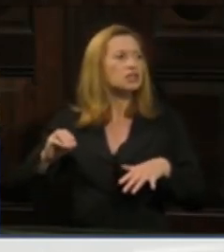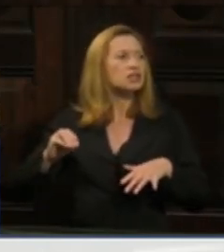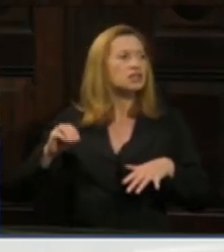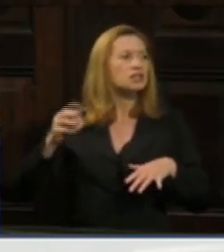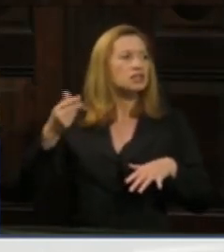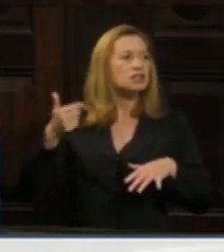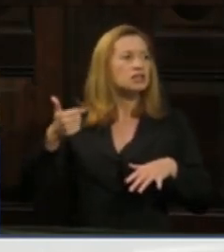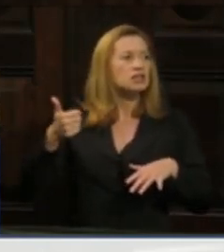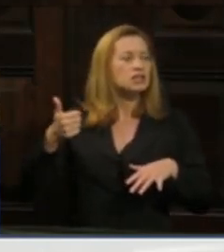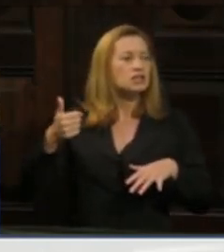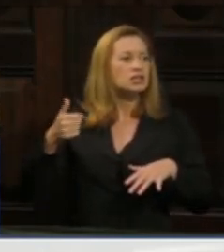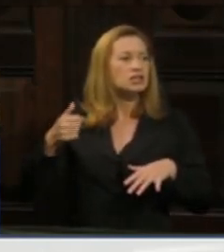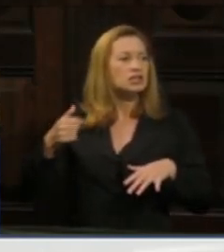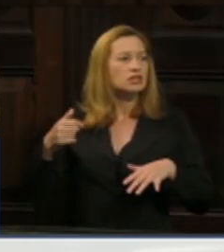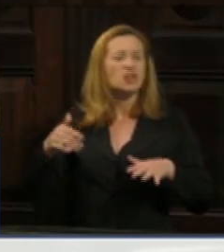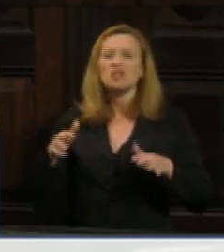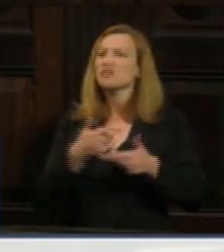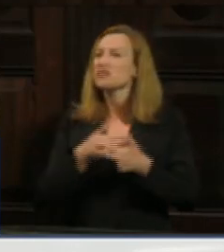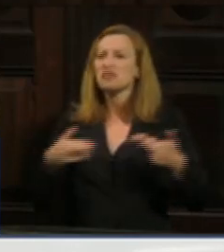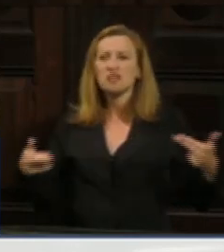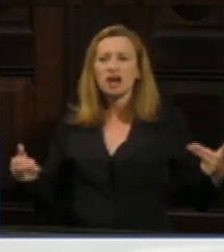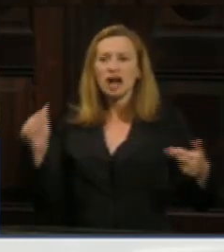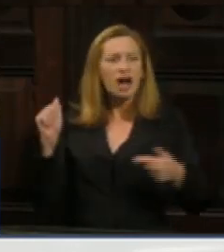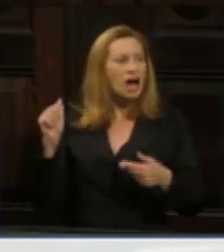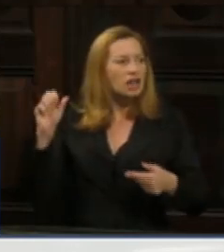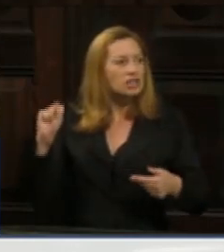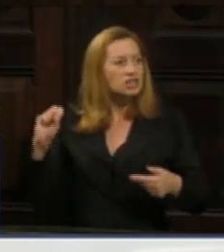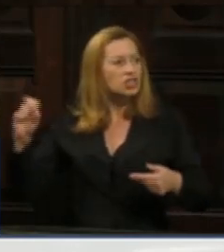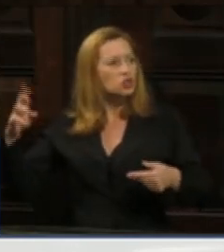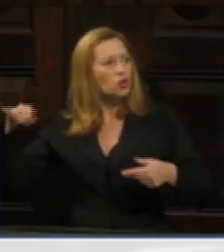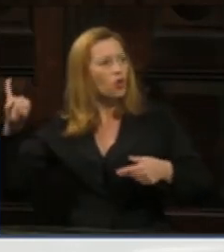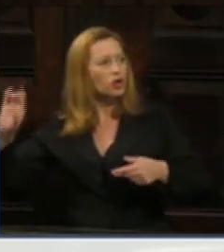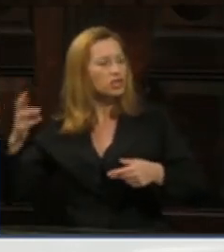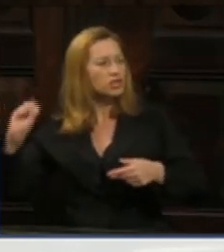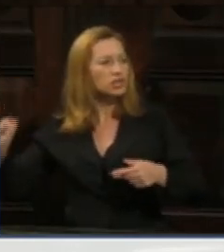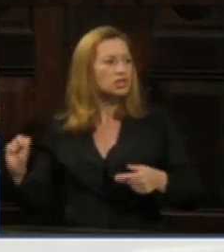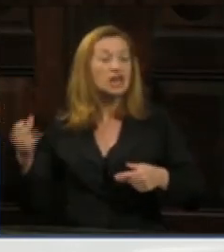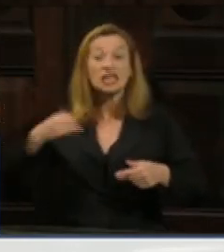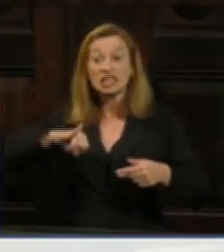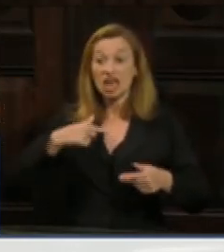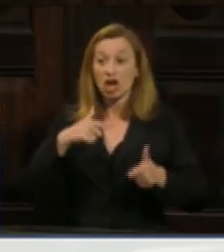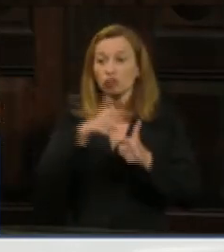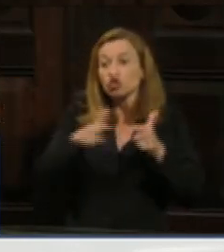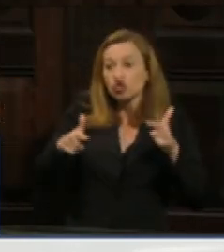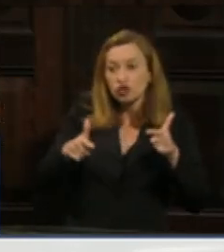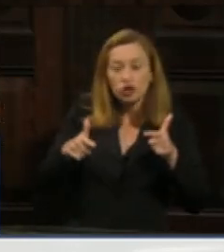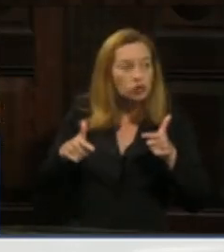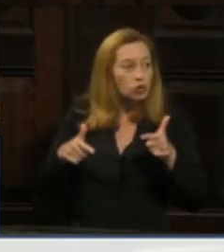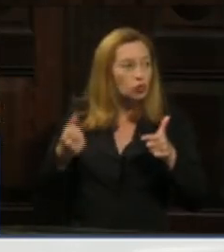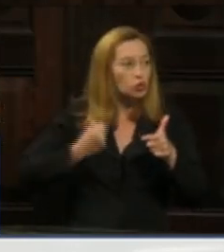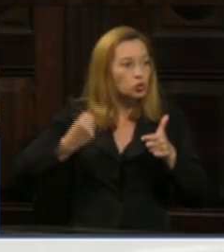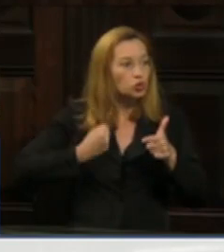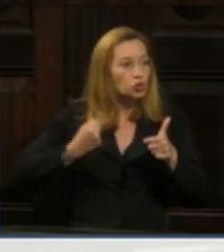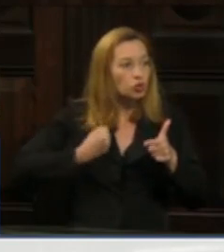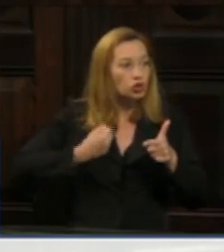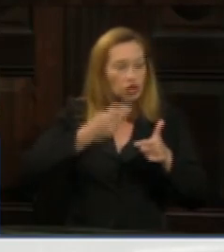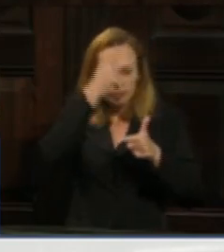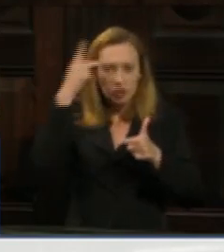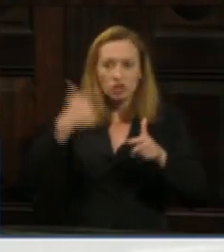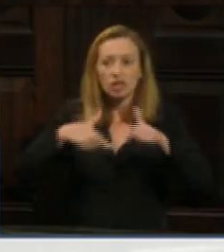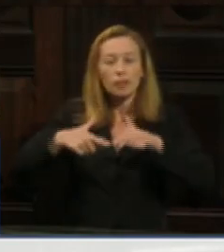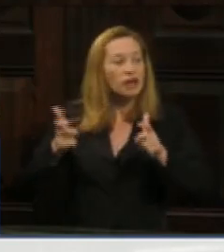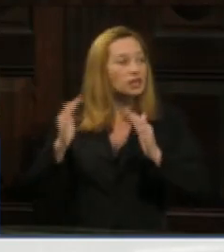fui relacionado considerando que assessores meus teriam movimentado a supostamente atípica quantia